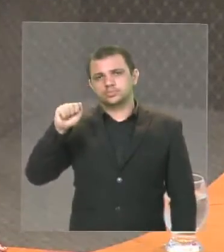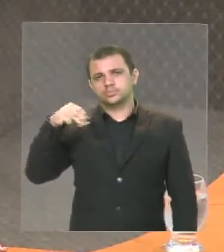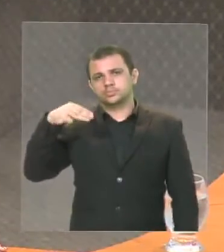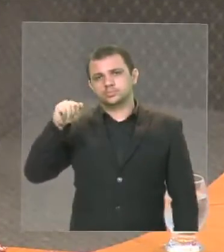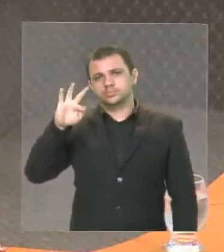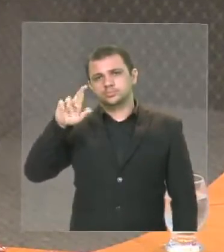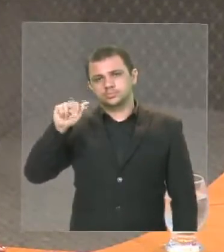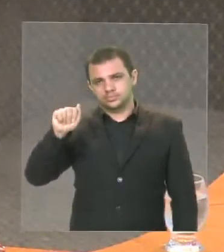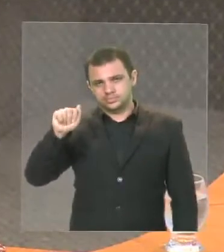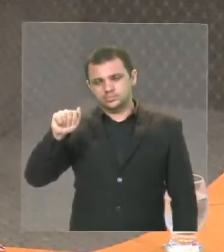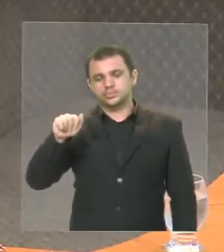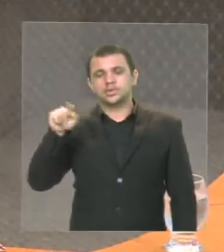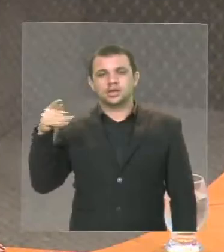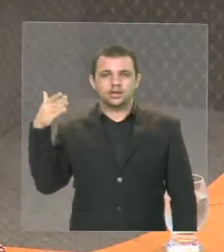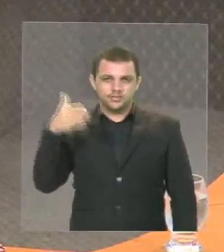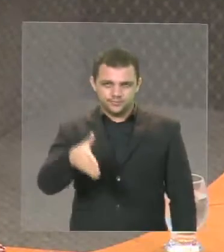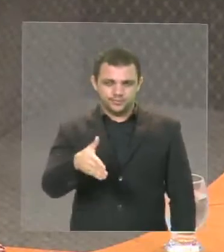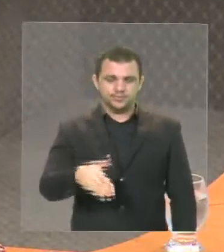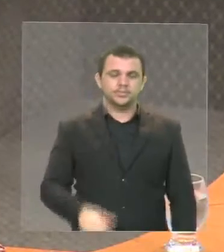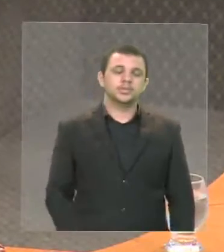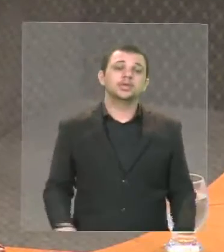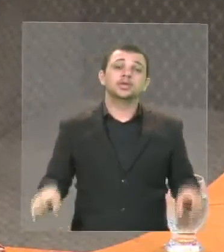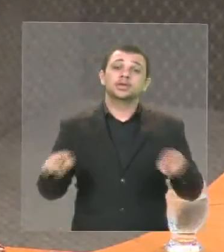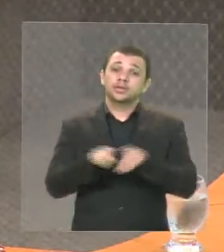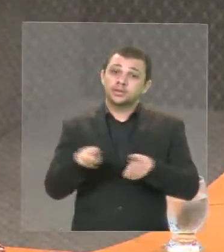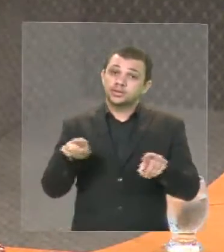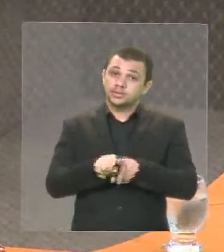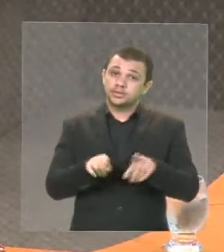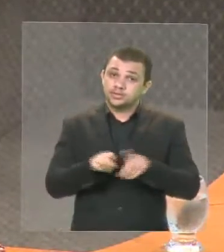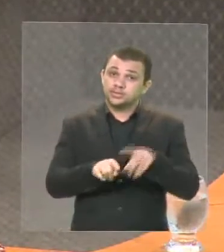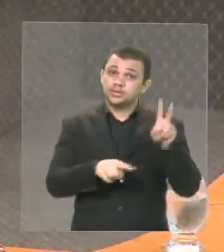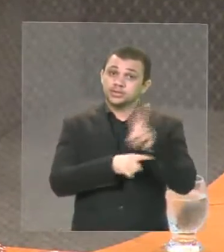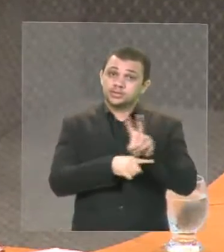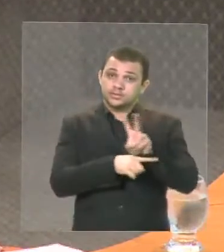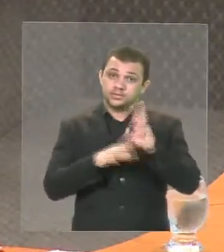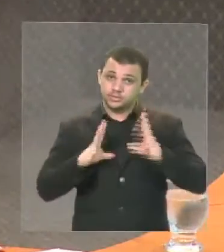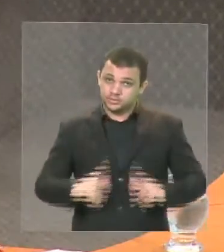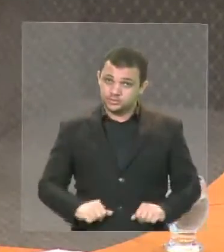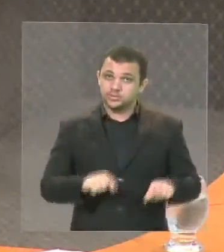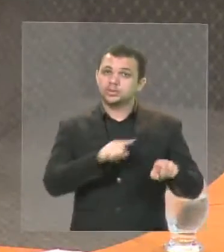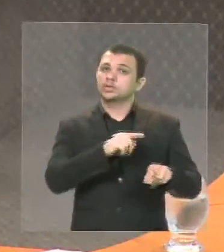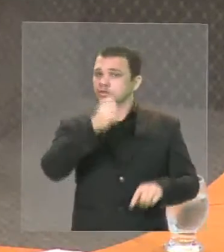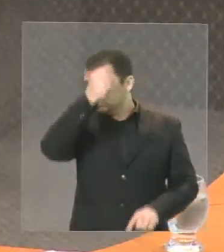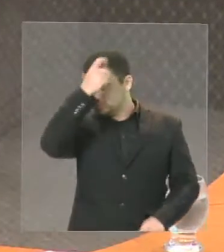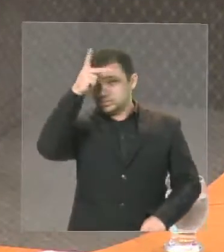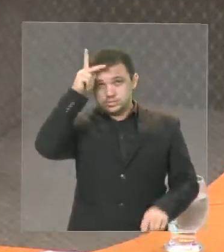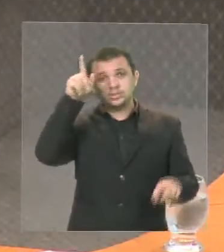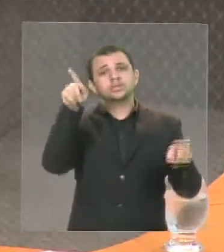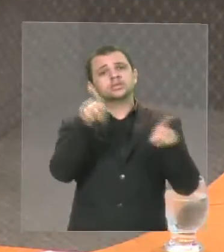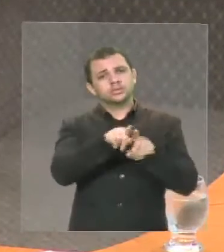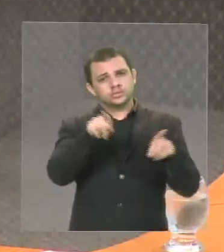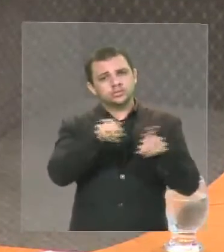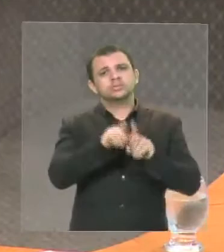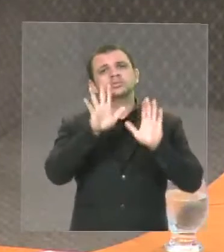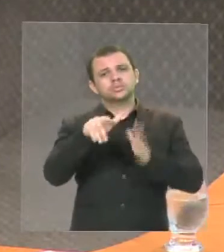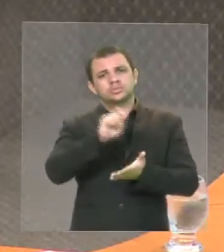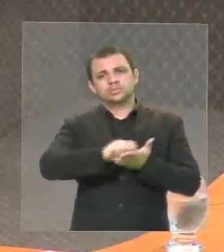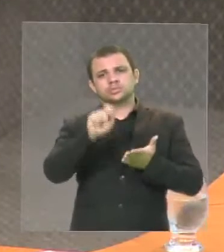Além disso, a própria Vigilância Sanitária Municipal também havia relatado que a unidade não